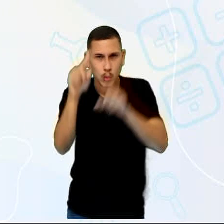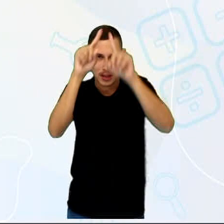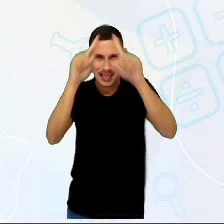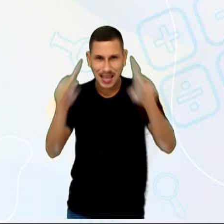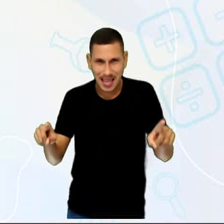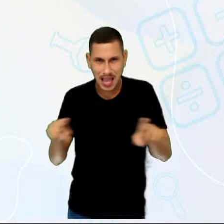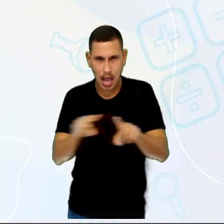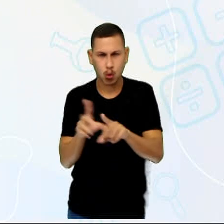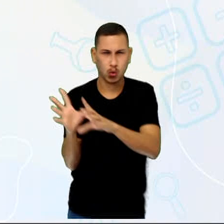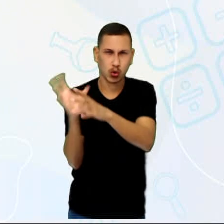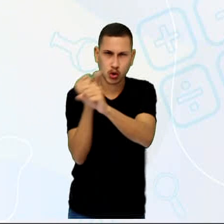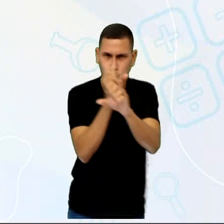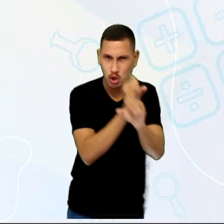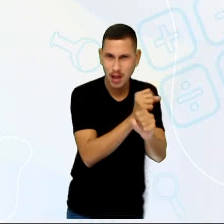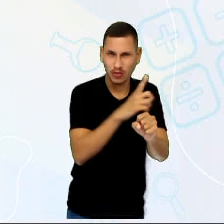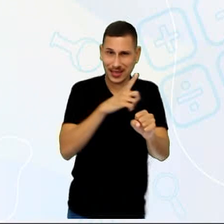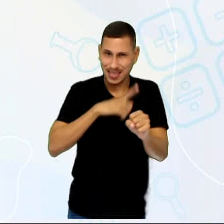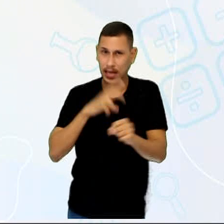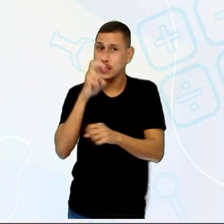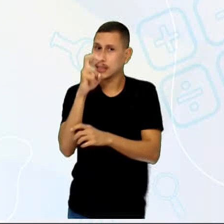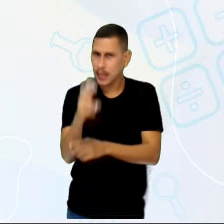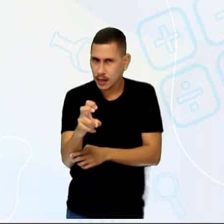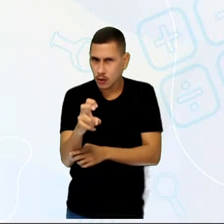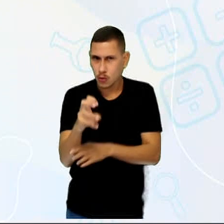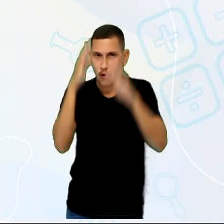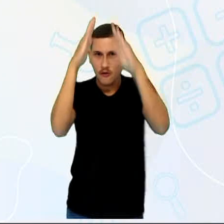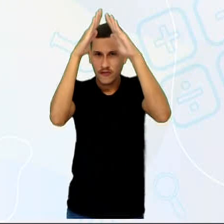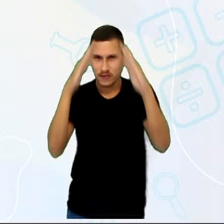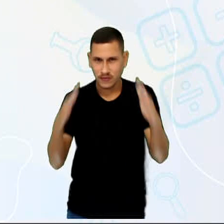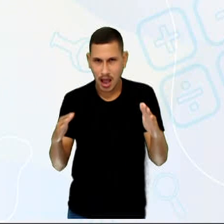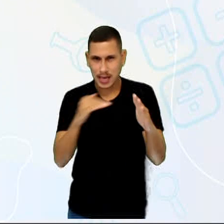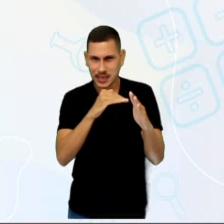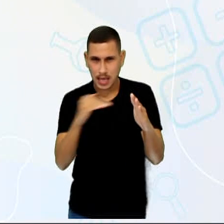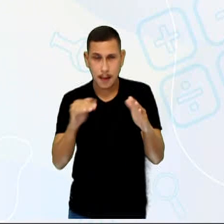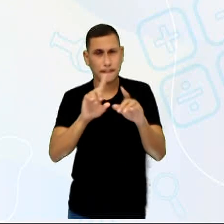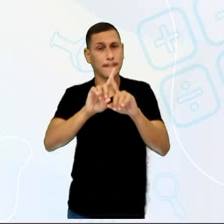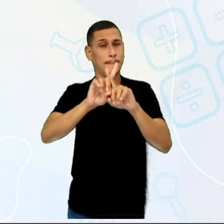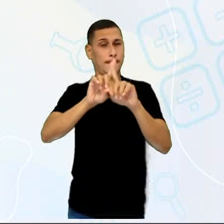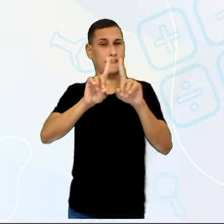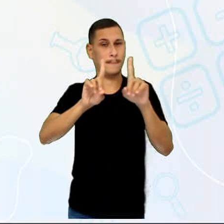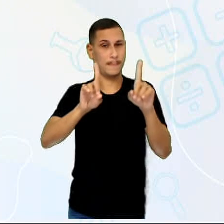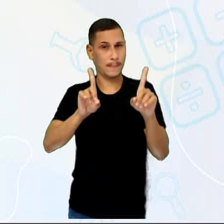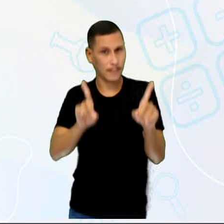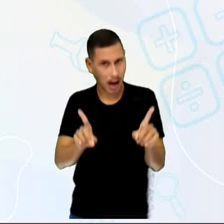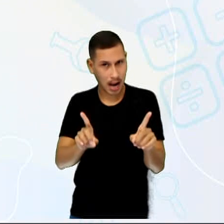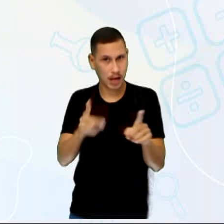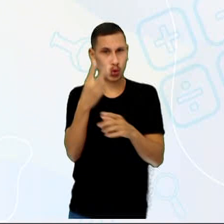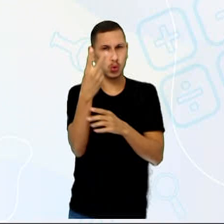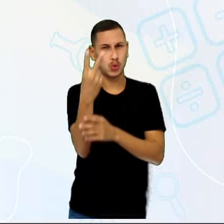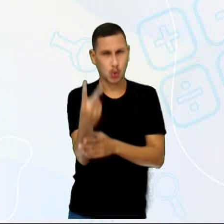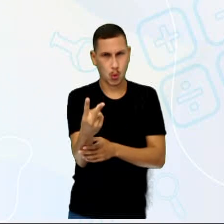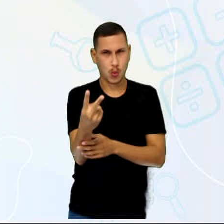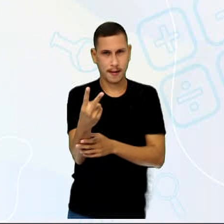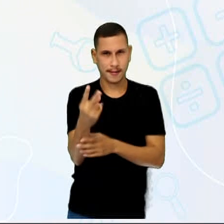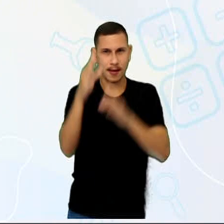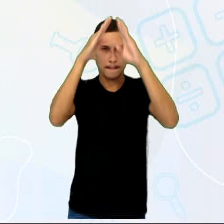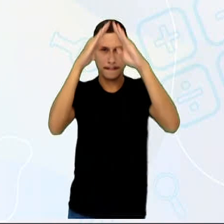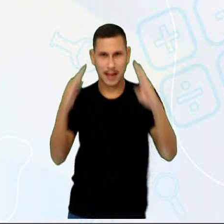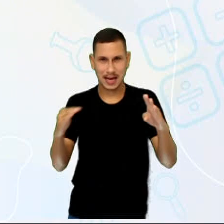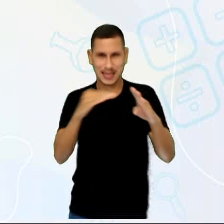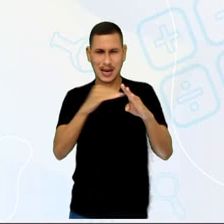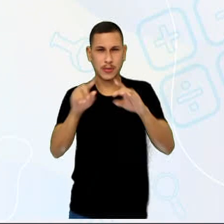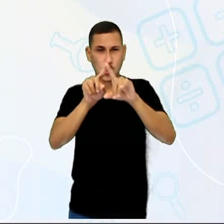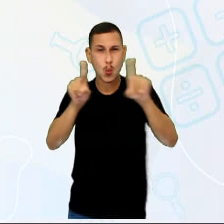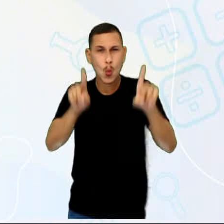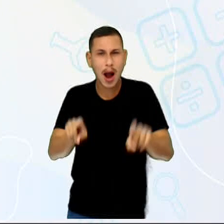no total, a gente vai ter 5 faces. Porém, eu tenho 2 pirâmides quadradas aí, ó. Então,